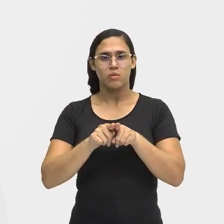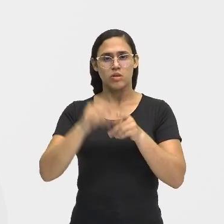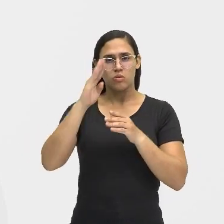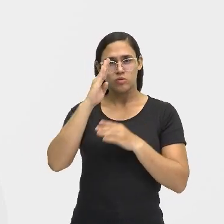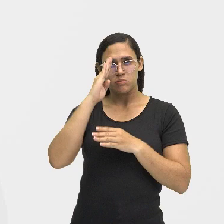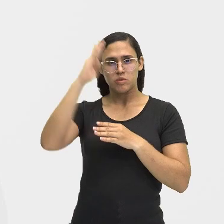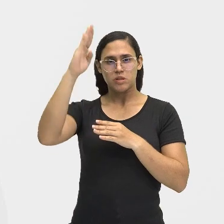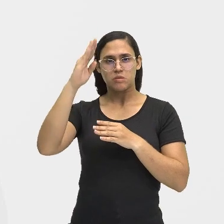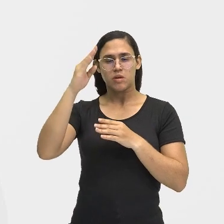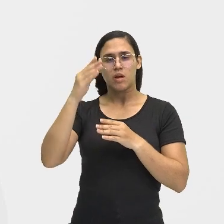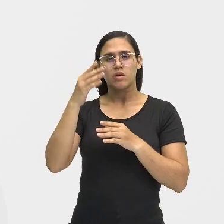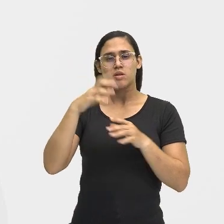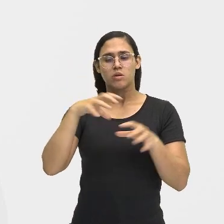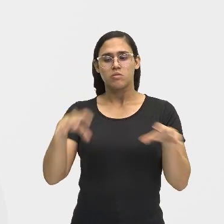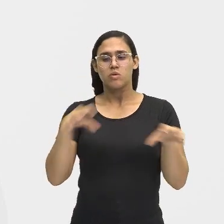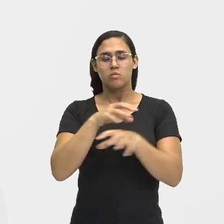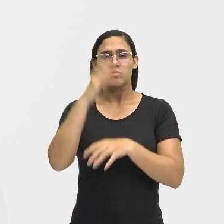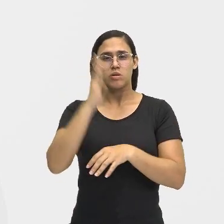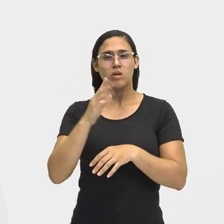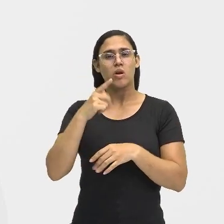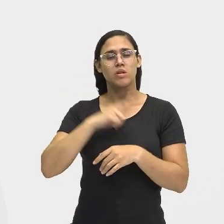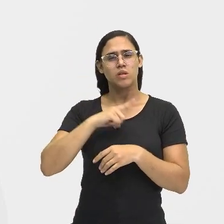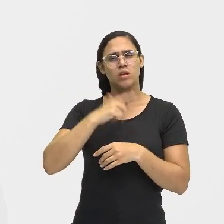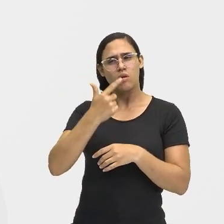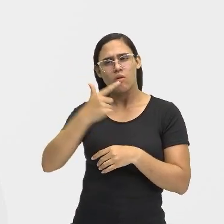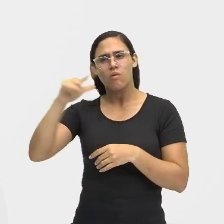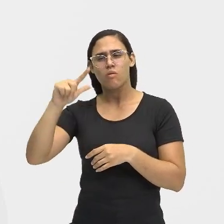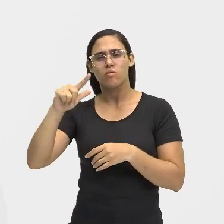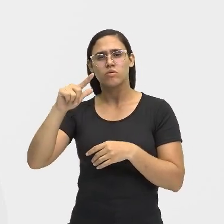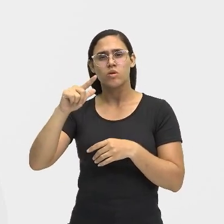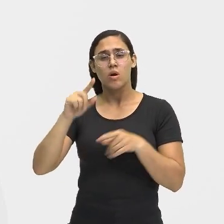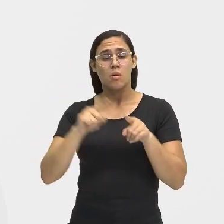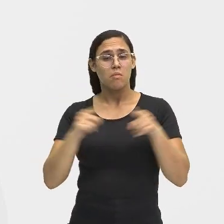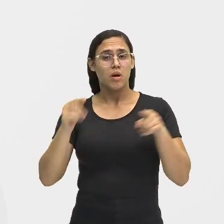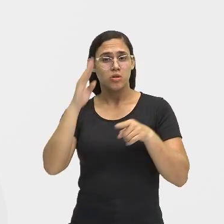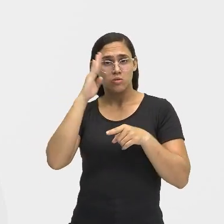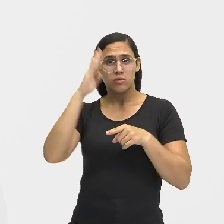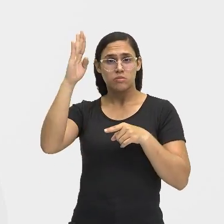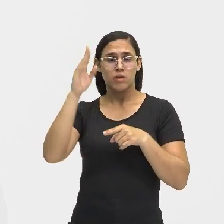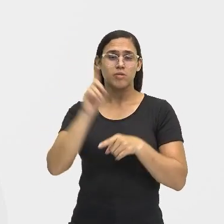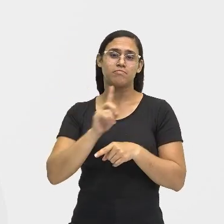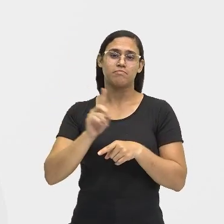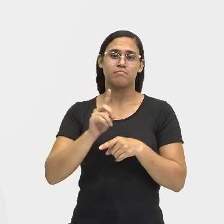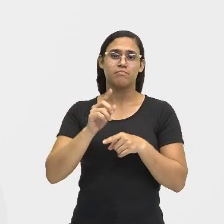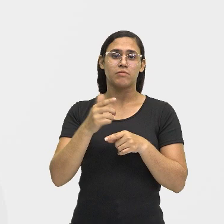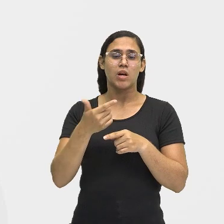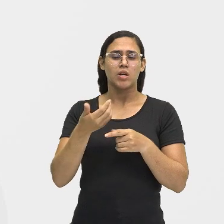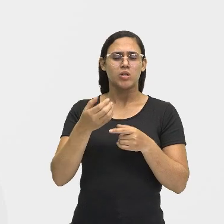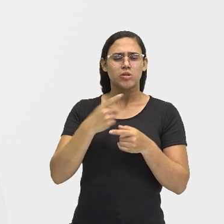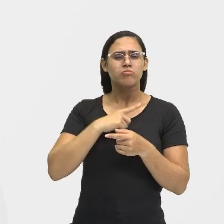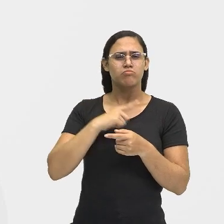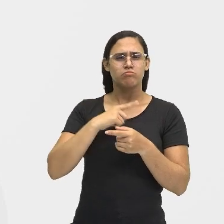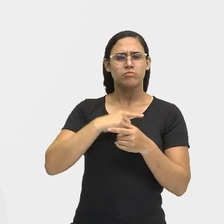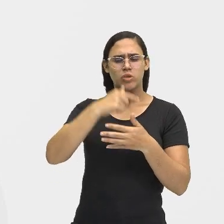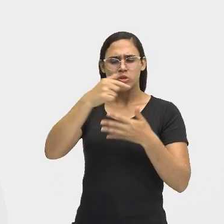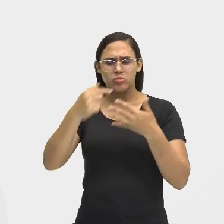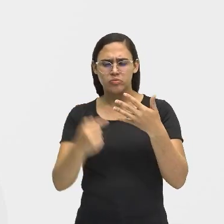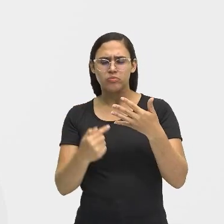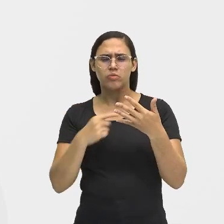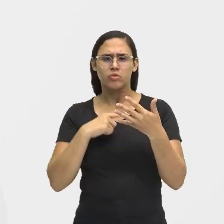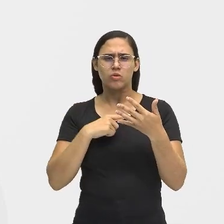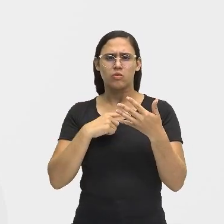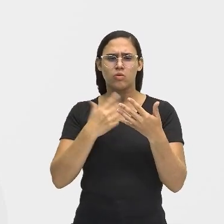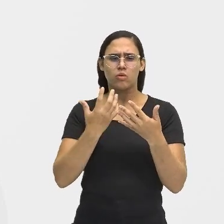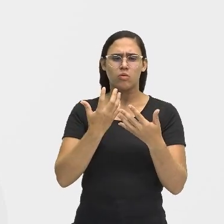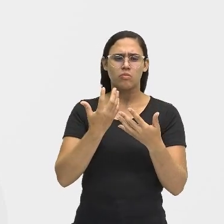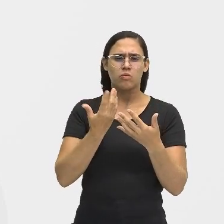gente vai ter outros ainda, né? Que não vão ser os principais, mas eles estão aí entre esses biomas e vão fazer como se fosse uma mata